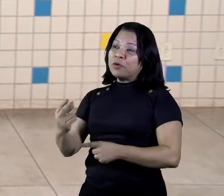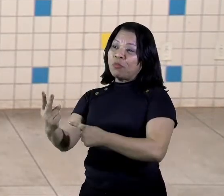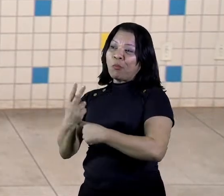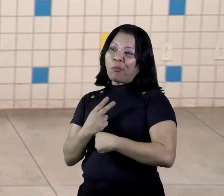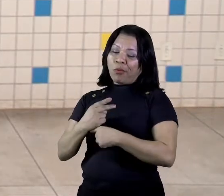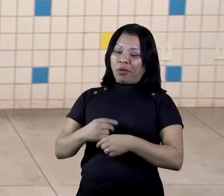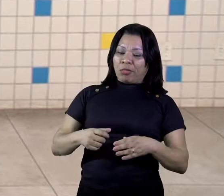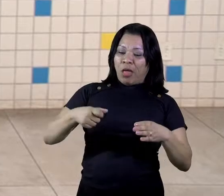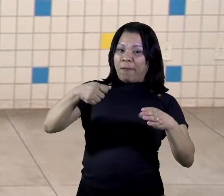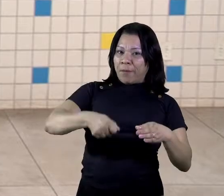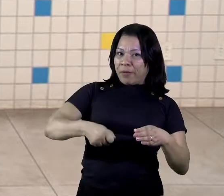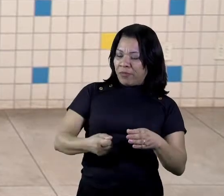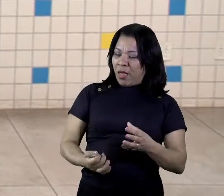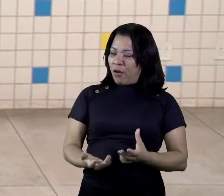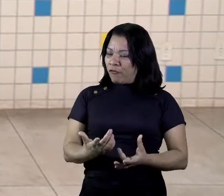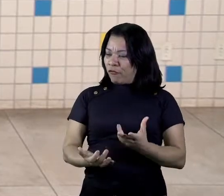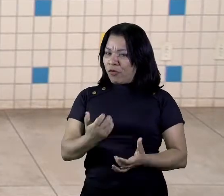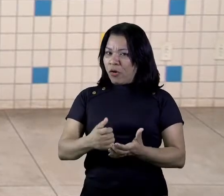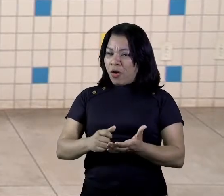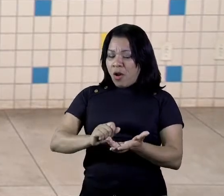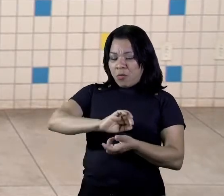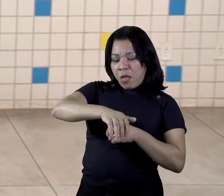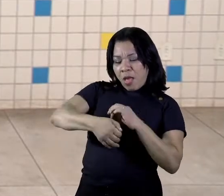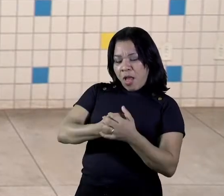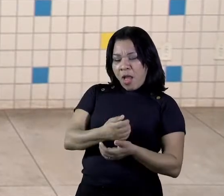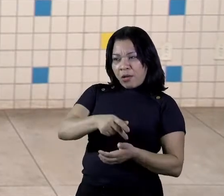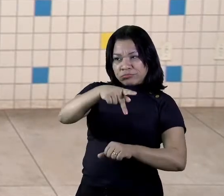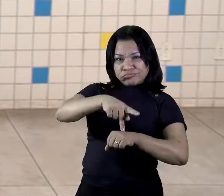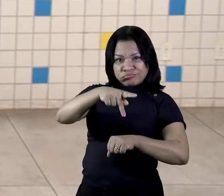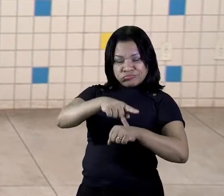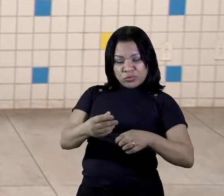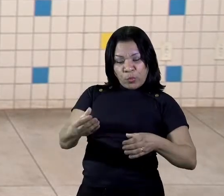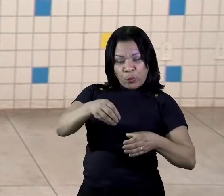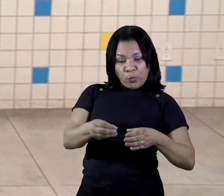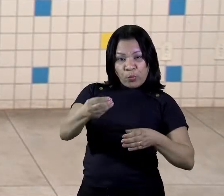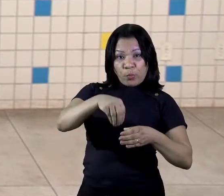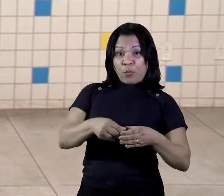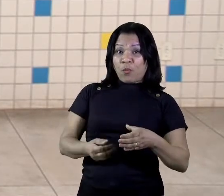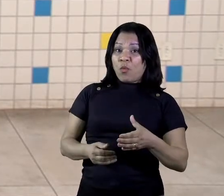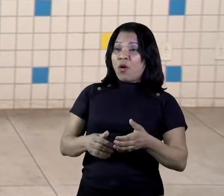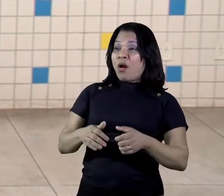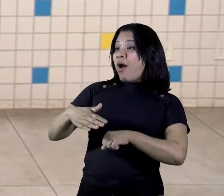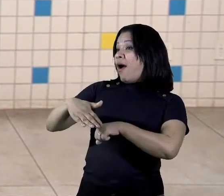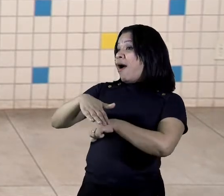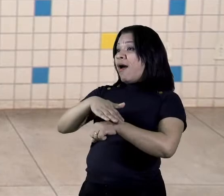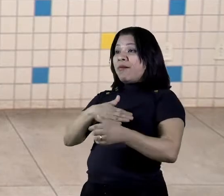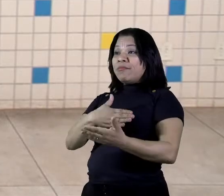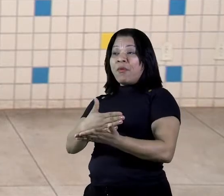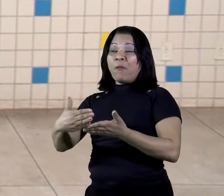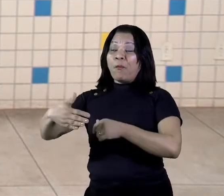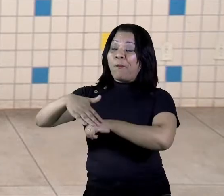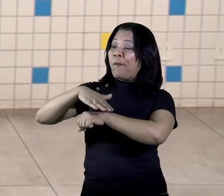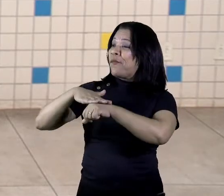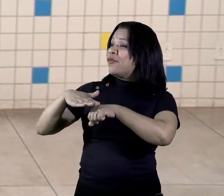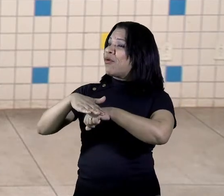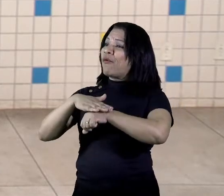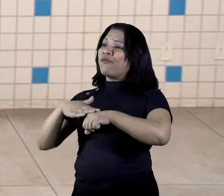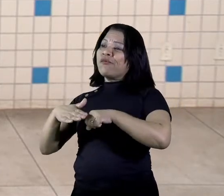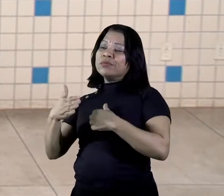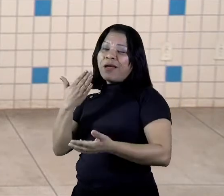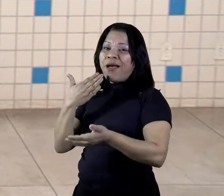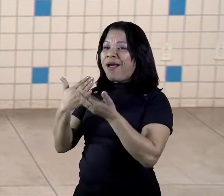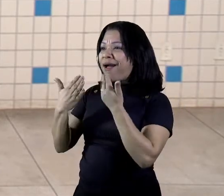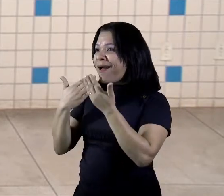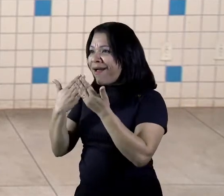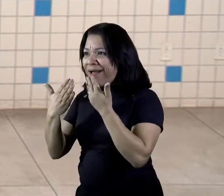colocou o fogo, lavou aquelas pedras, colocou lá e começou a conversar com eles e levando na